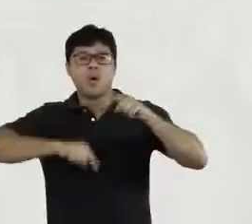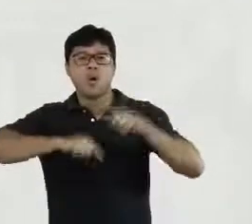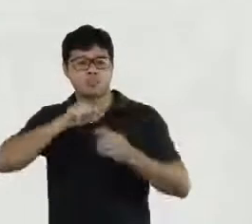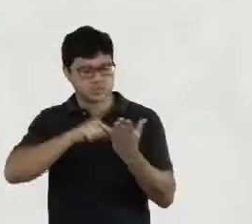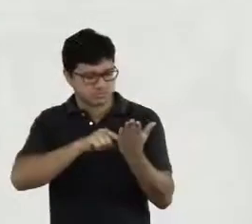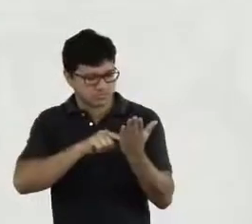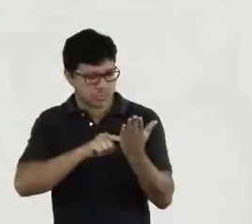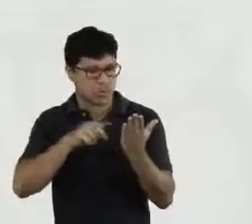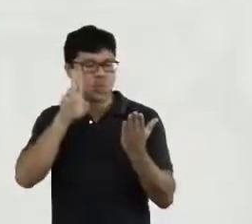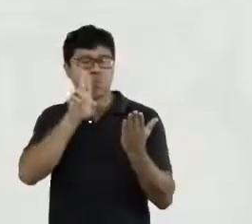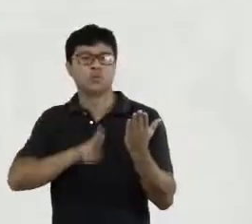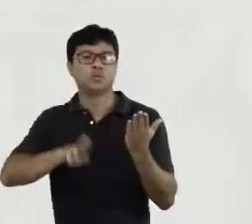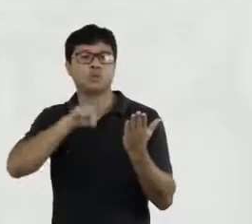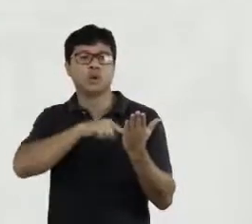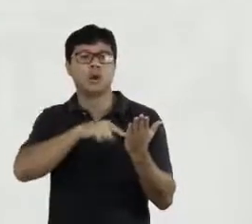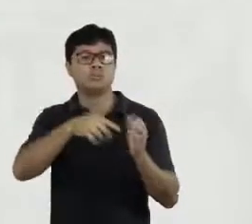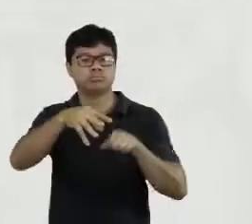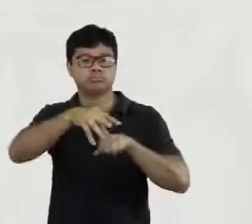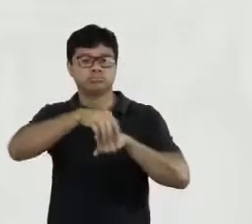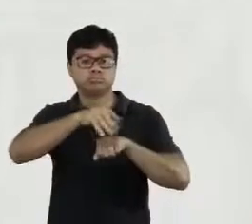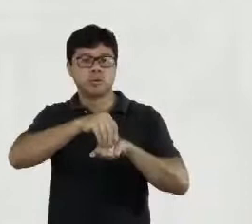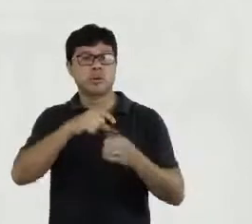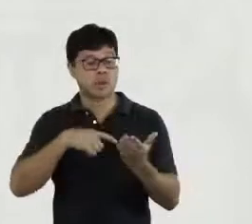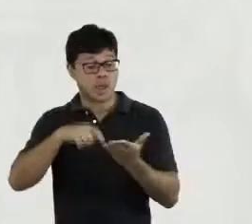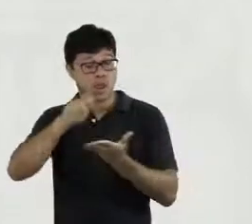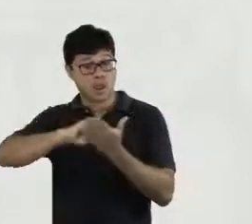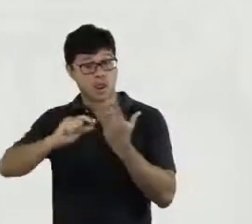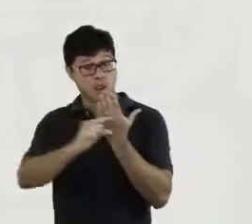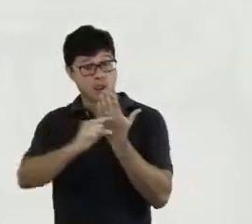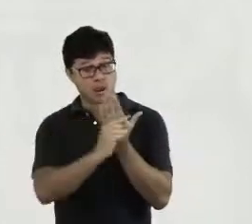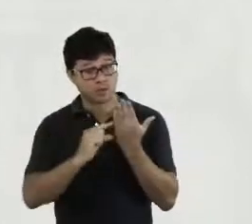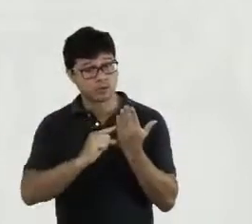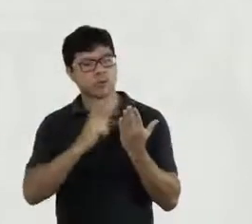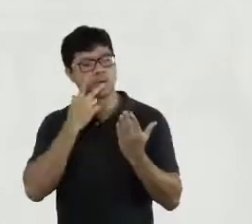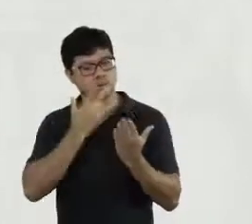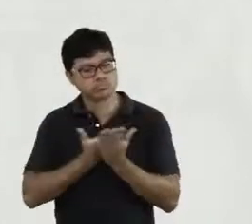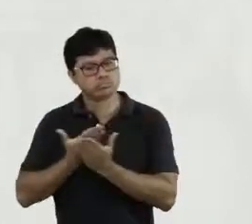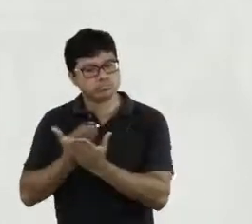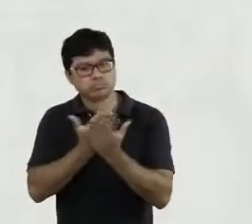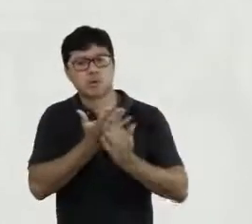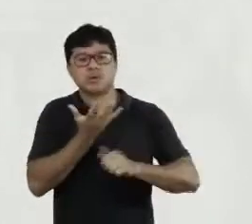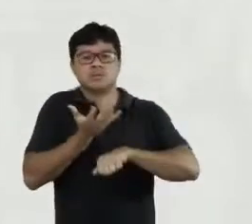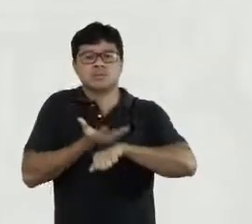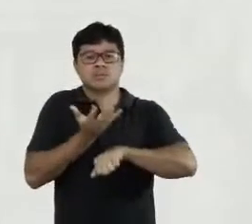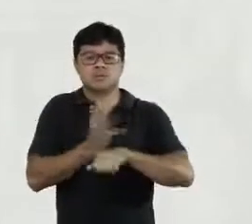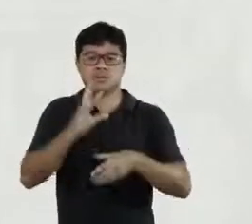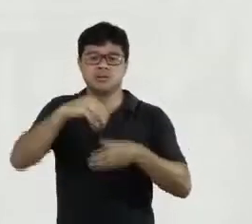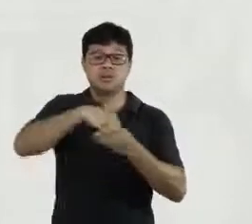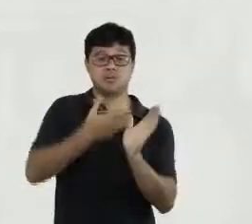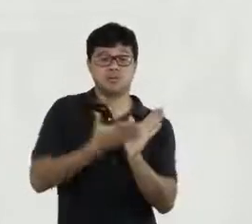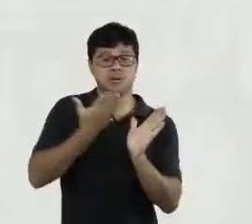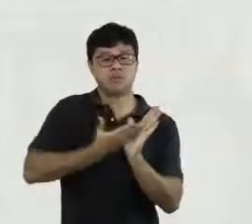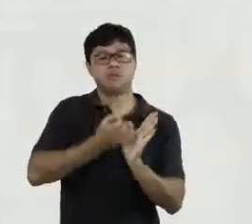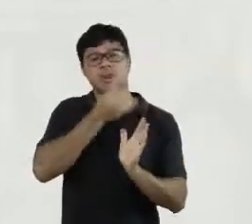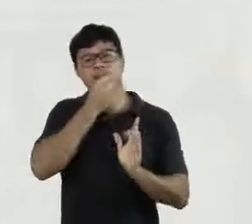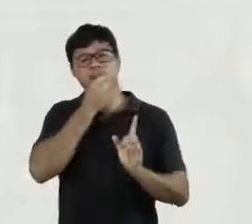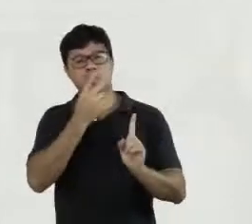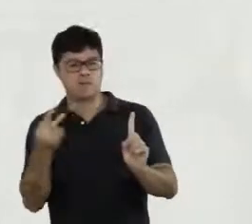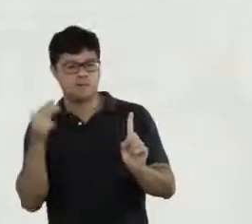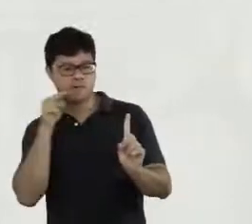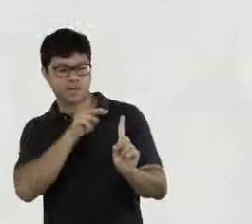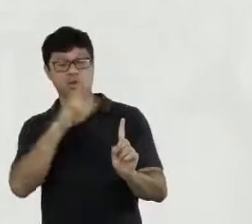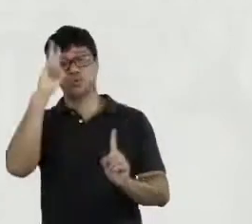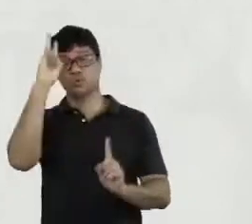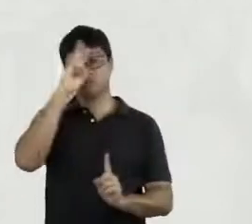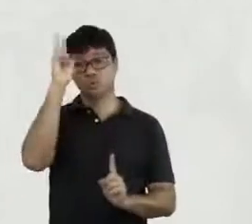e atividades, o autor aponta várias disciplinas ligadas ao estudo dos livros. Por exemplo, do ponto de vista de